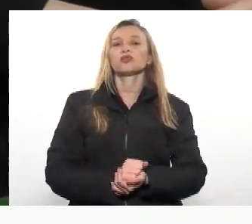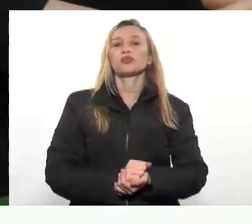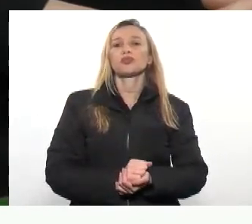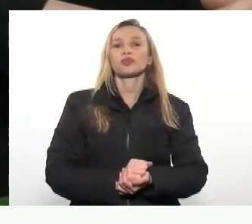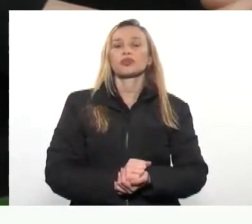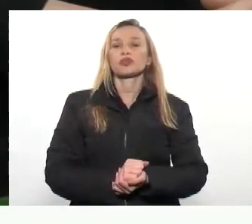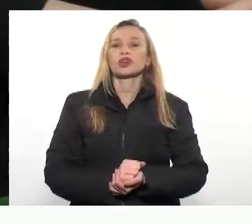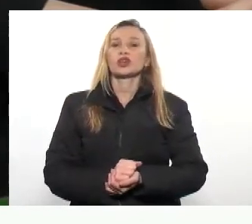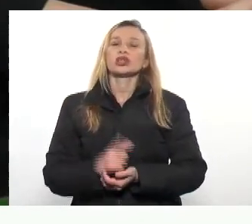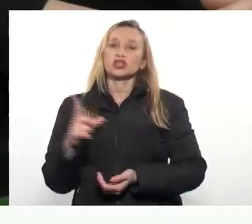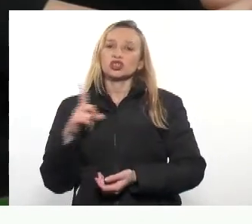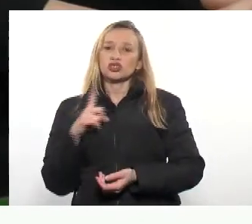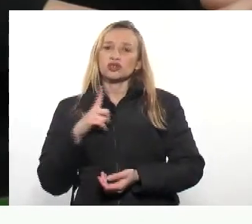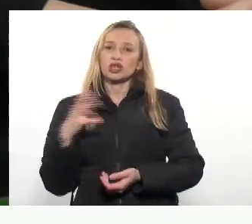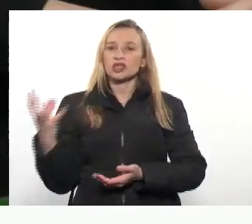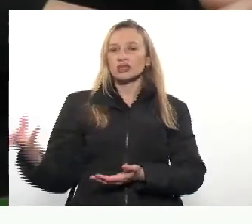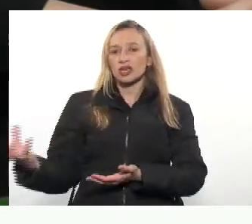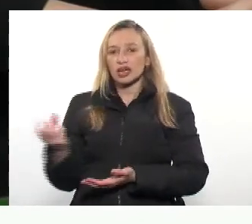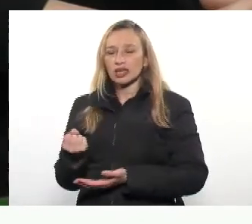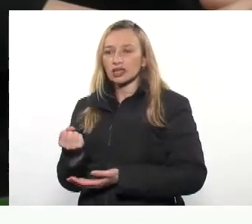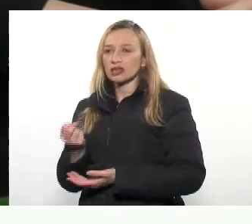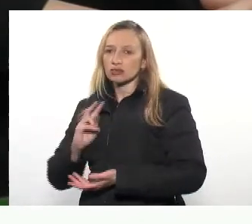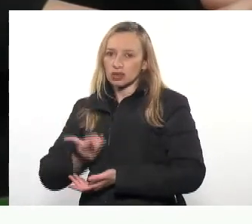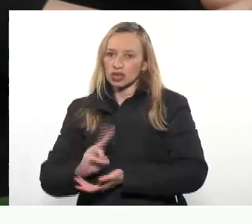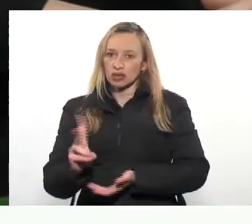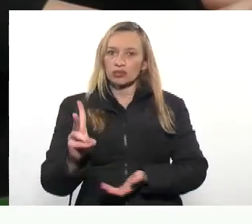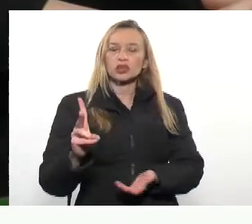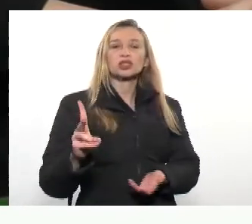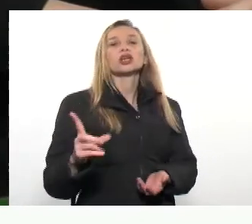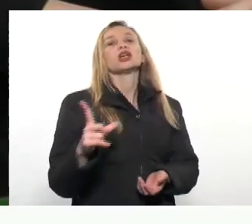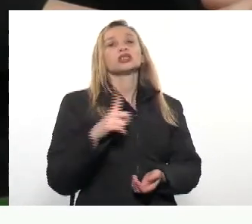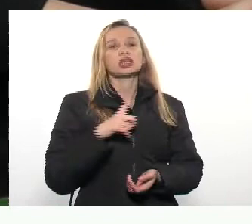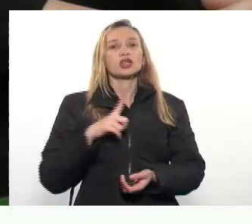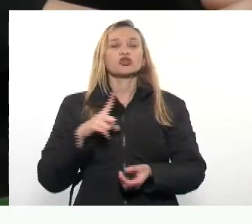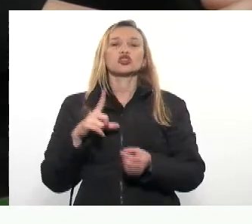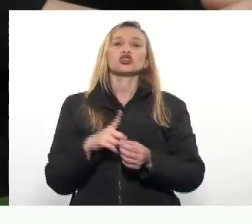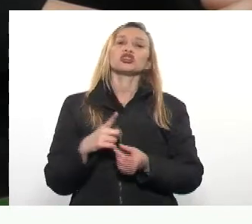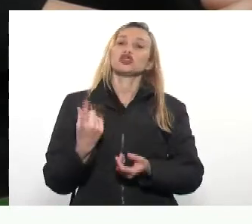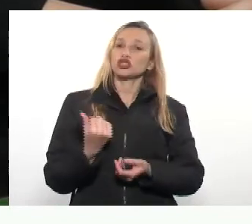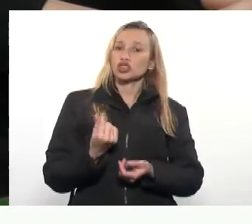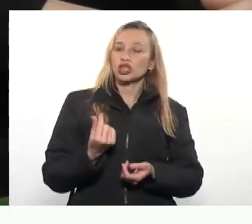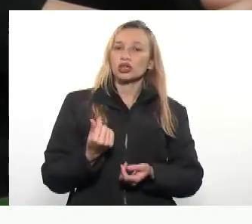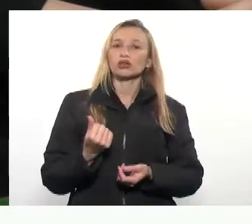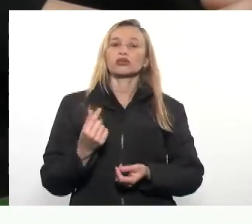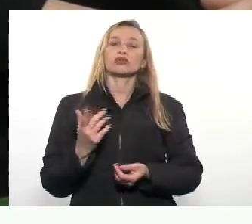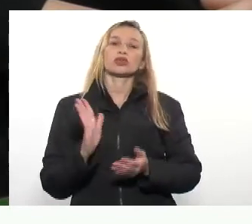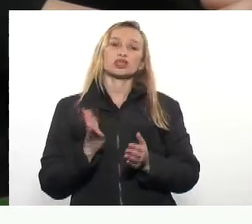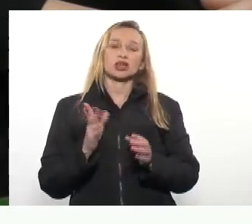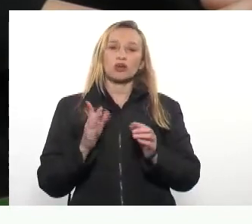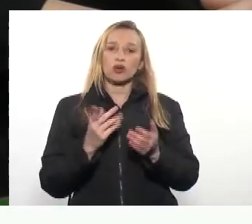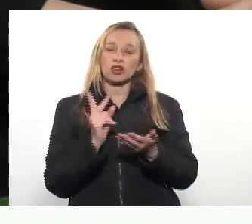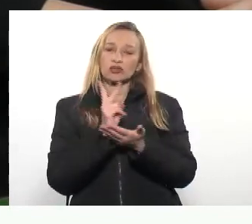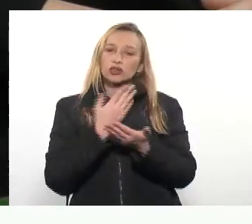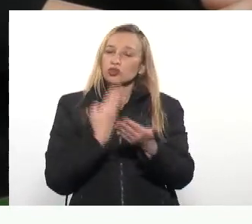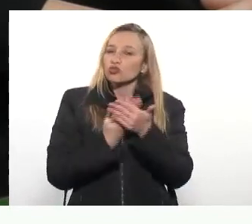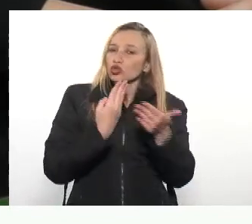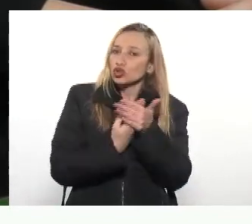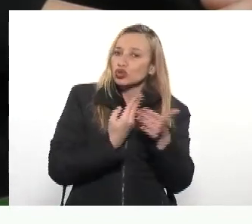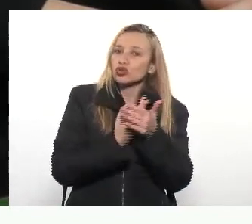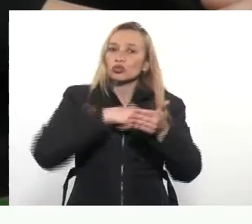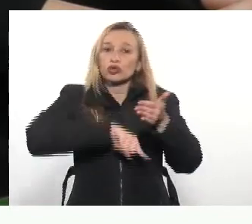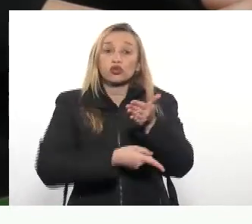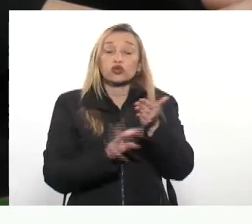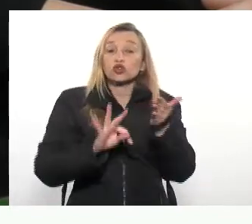que mantivesse a arrecadação constante. Então, em termos de caixa, nós estamos fazendo agora uma análise ainda mais profunda de